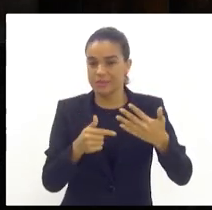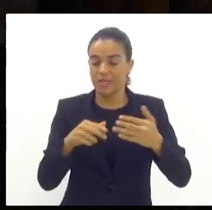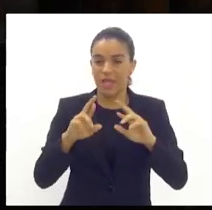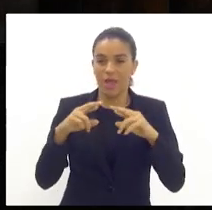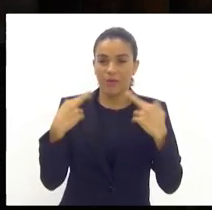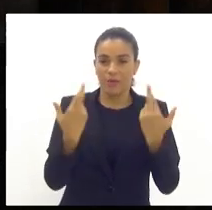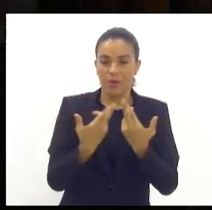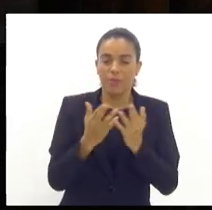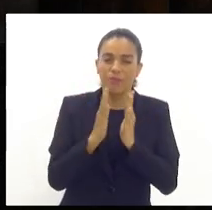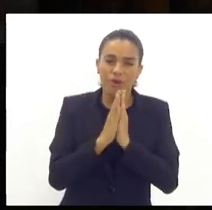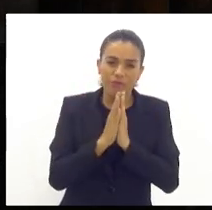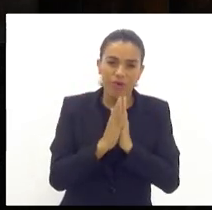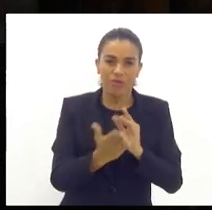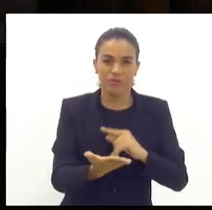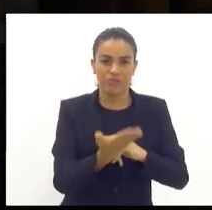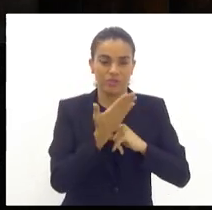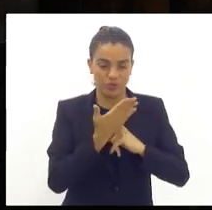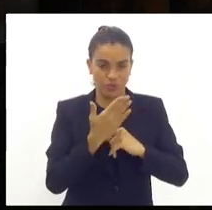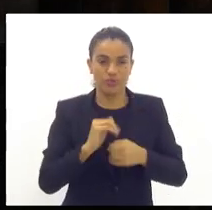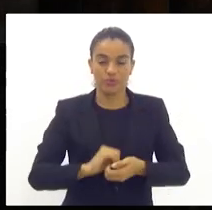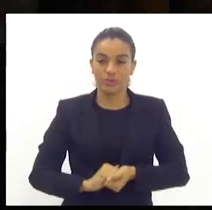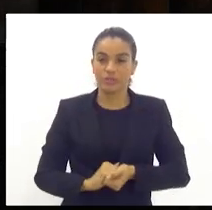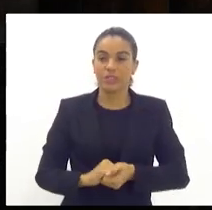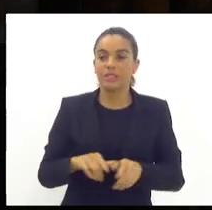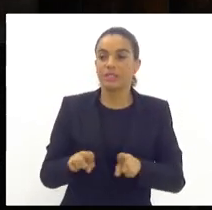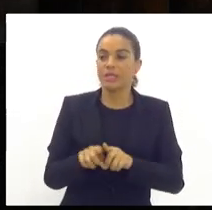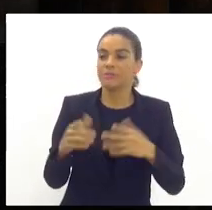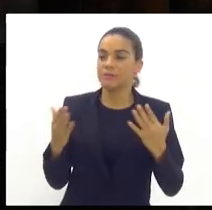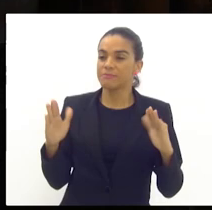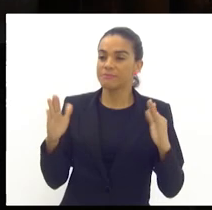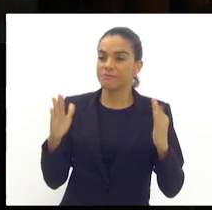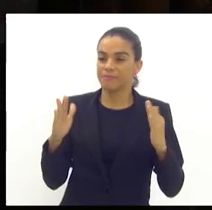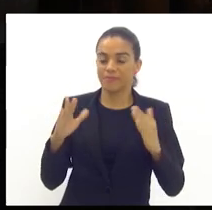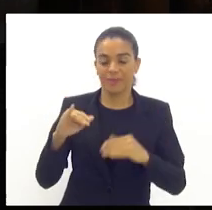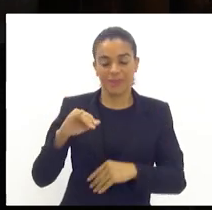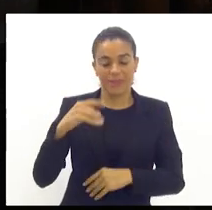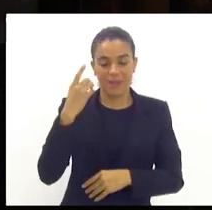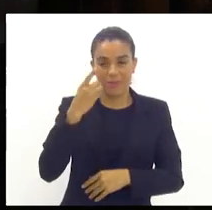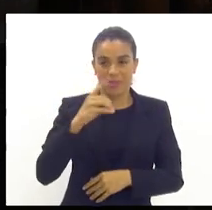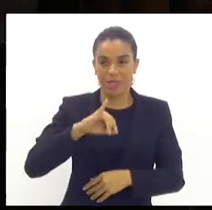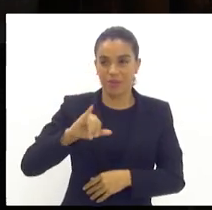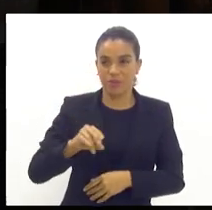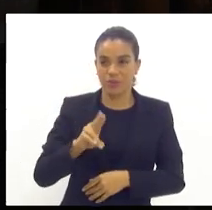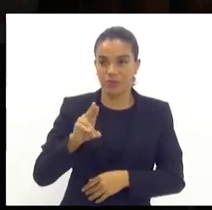pedir que nos ajude também nesse enfrentamento. Parabenizar o deputado Júlio Lopes por estar